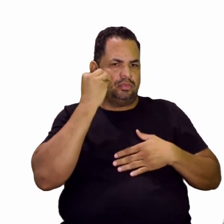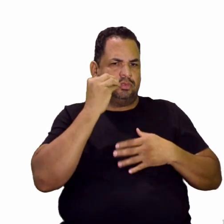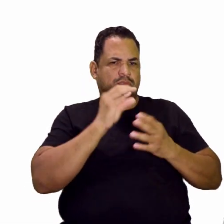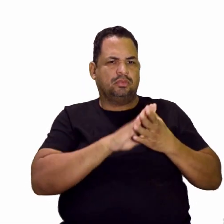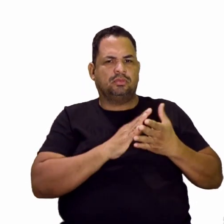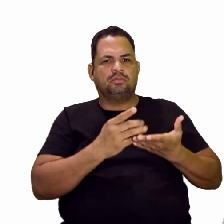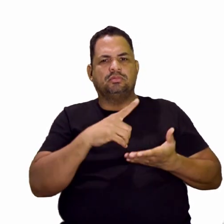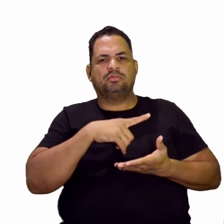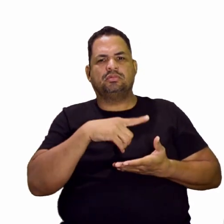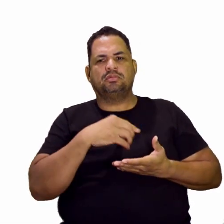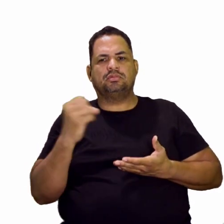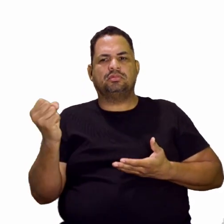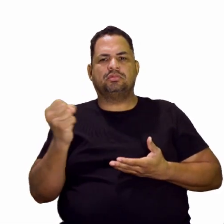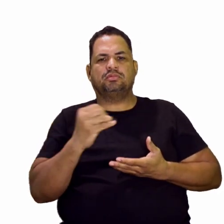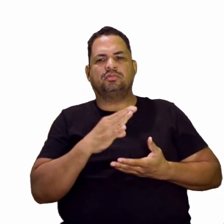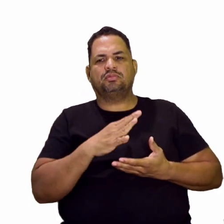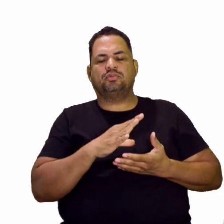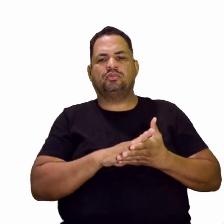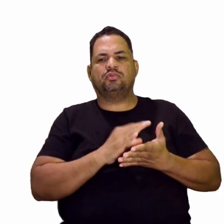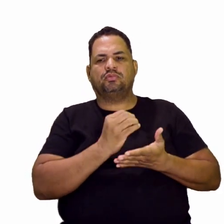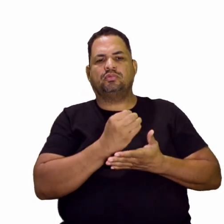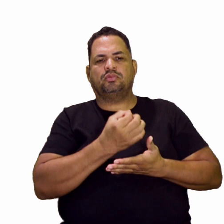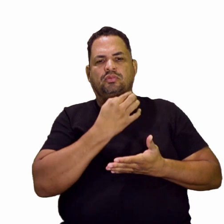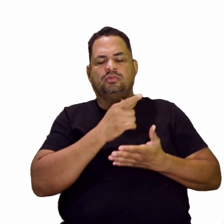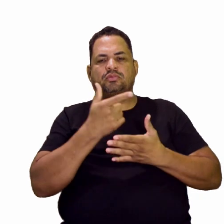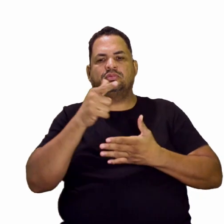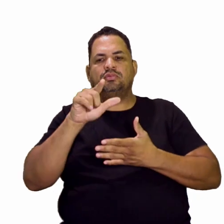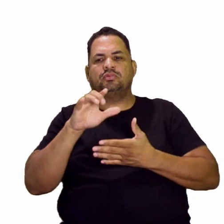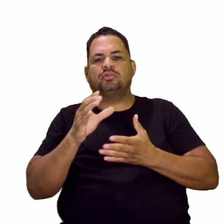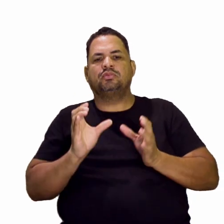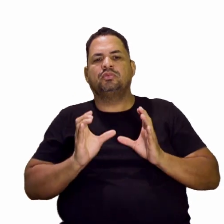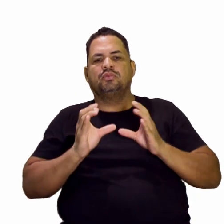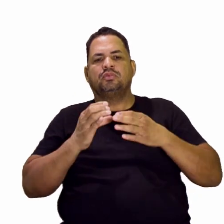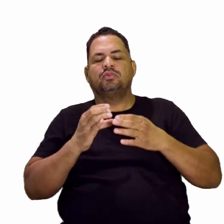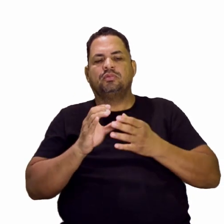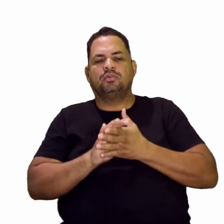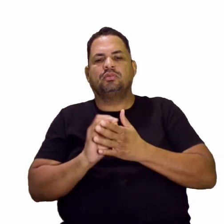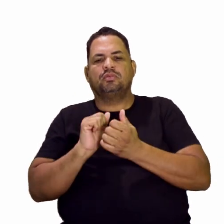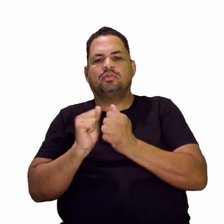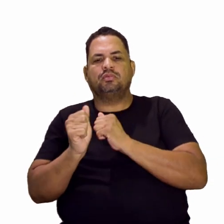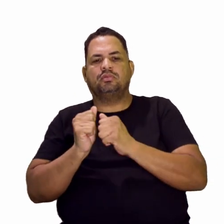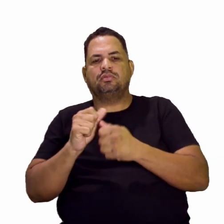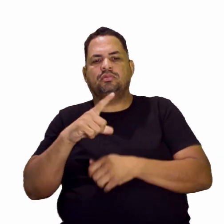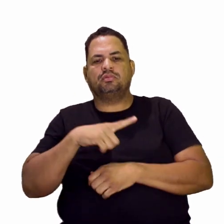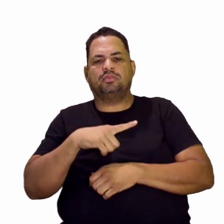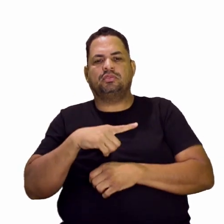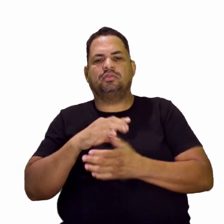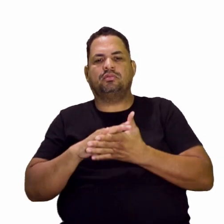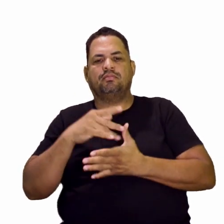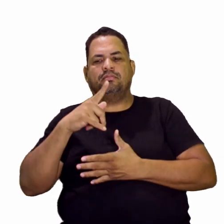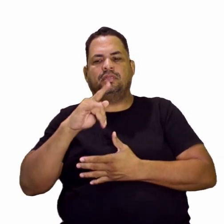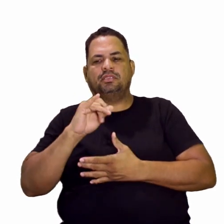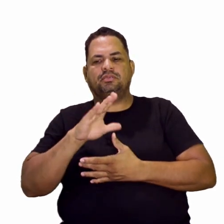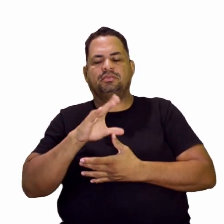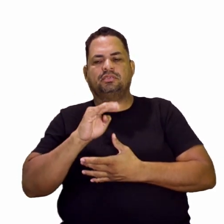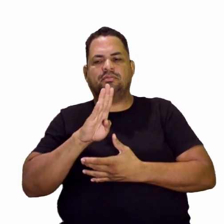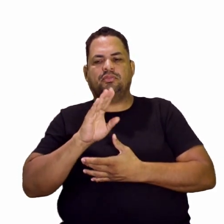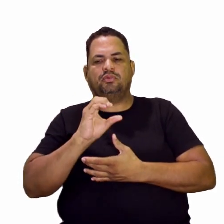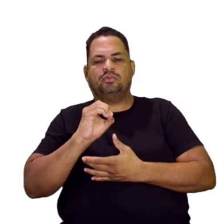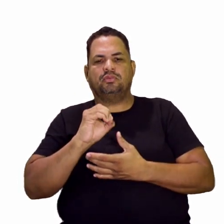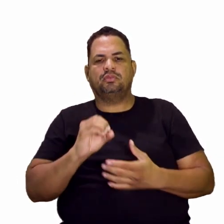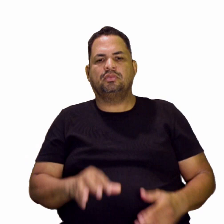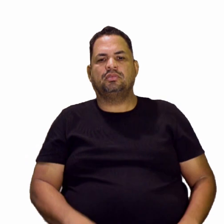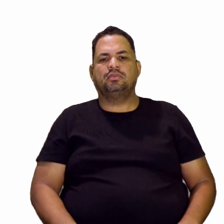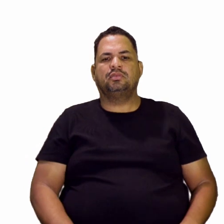que receberam o novo medicamento foi maior do que entre outros animais do grupo controle que receberam o